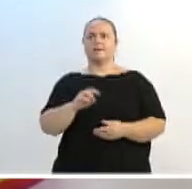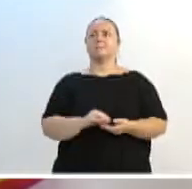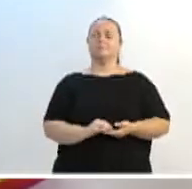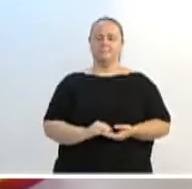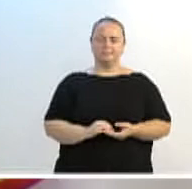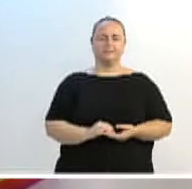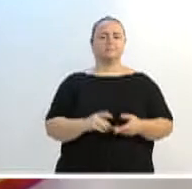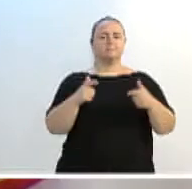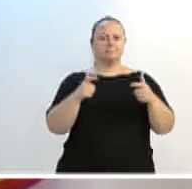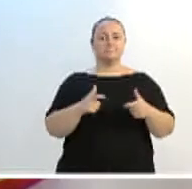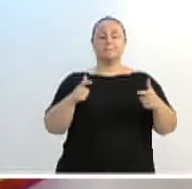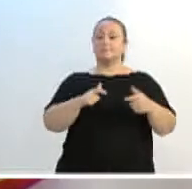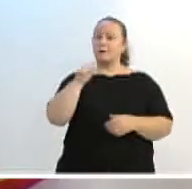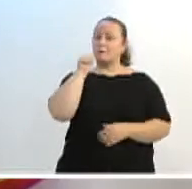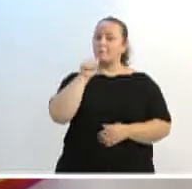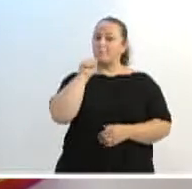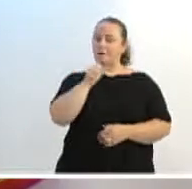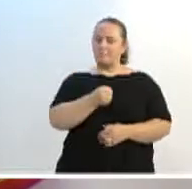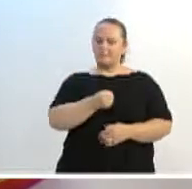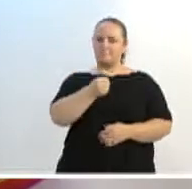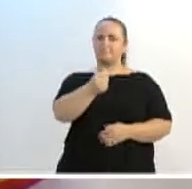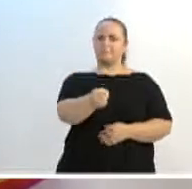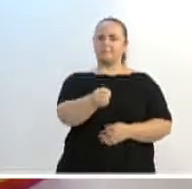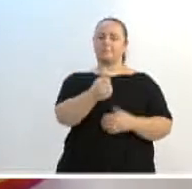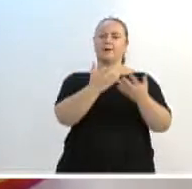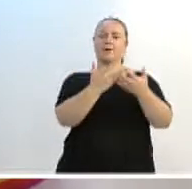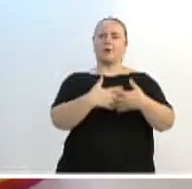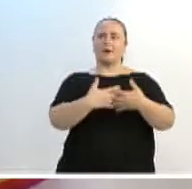da mulher no Rotary.